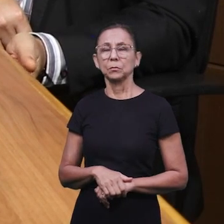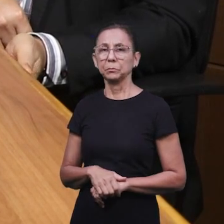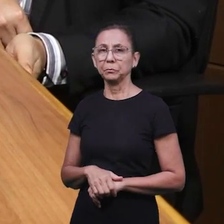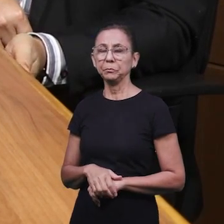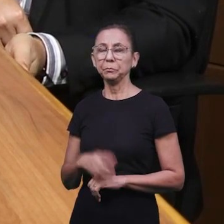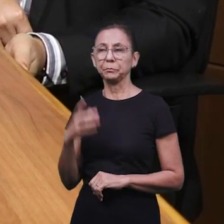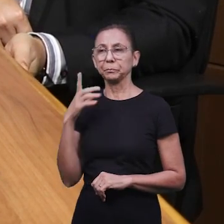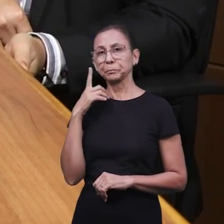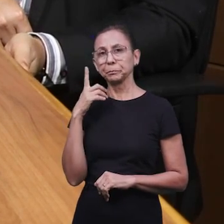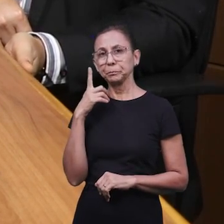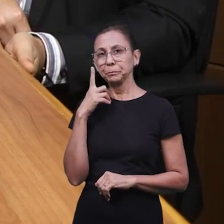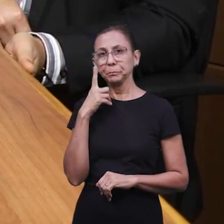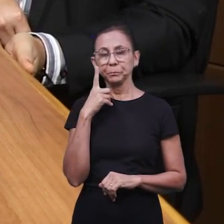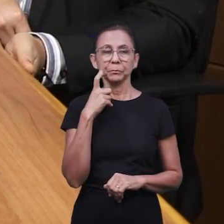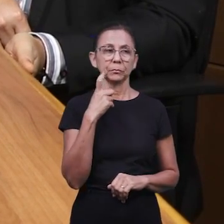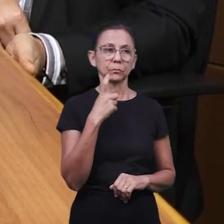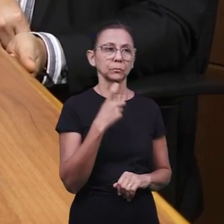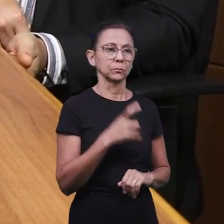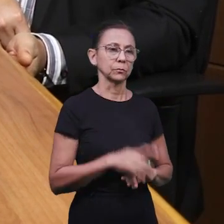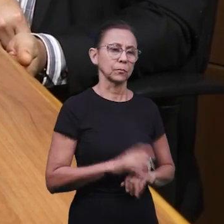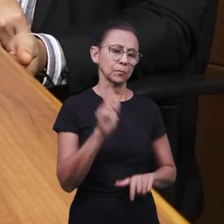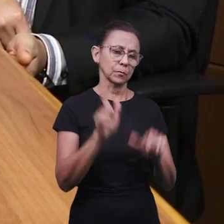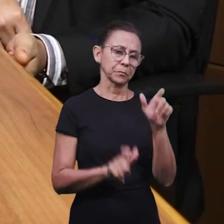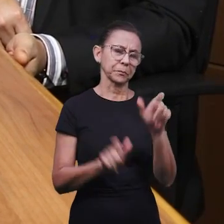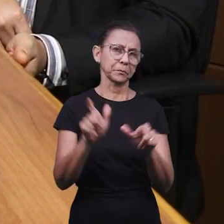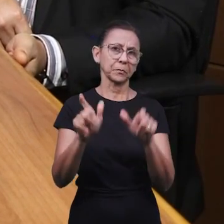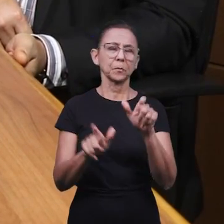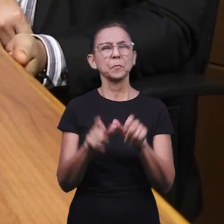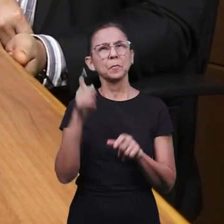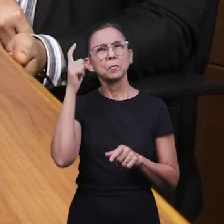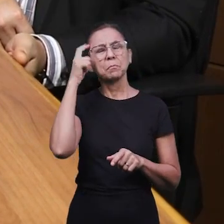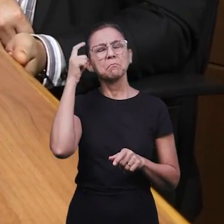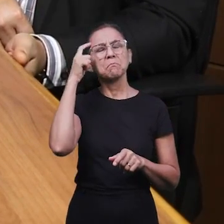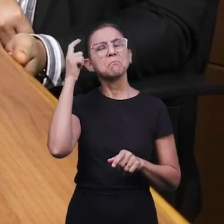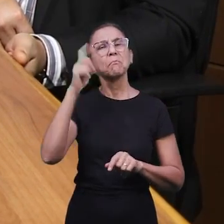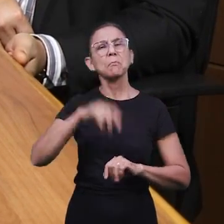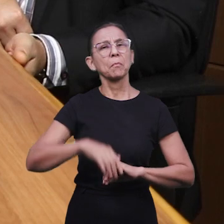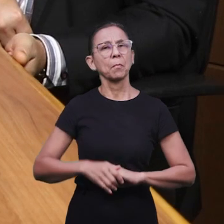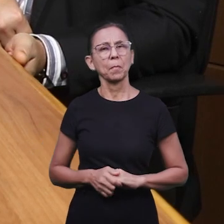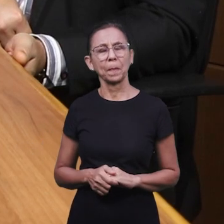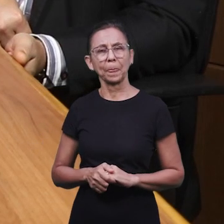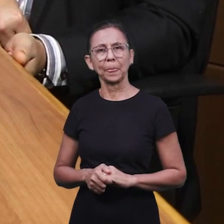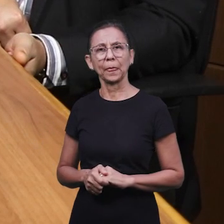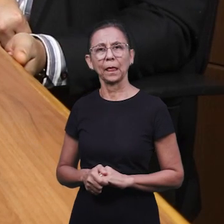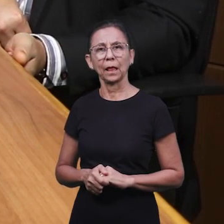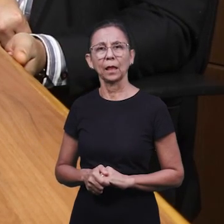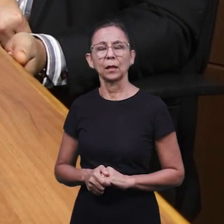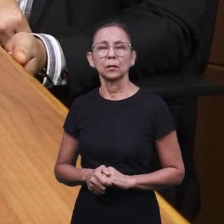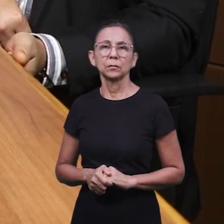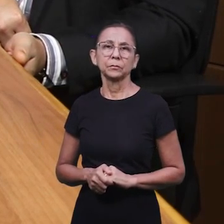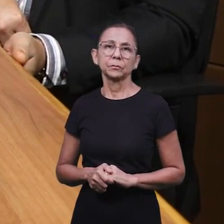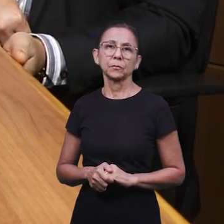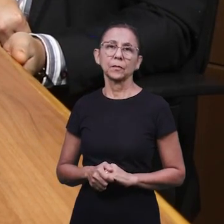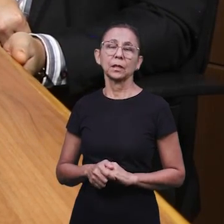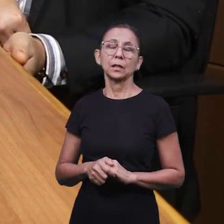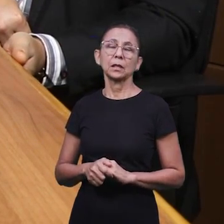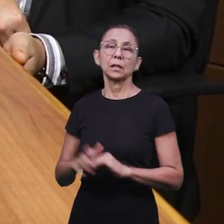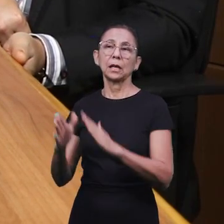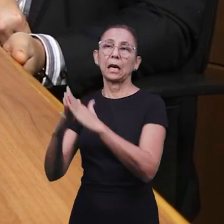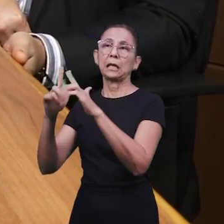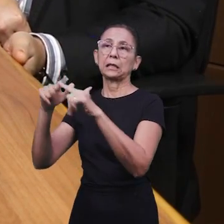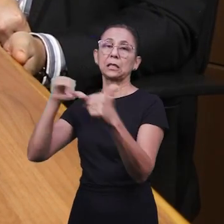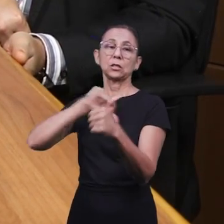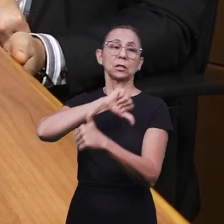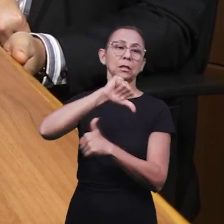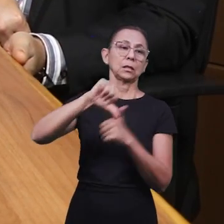interessante que muitas pessoas pensam que a igreja transforma. Eu sempre digo o seguinte: não